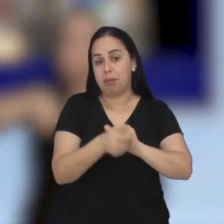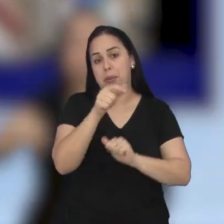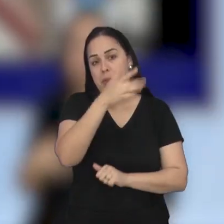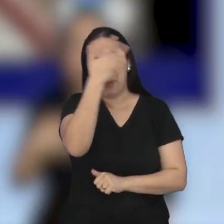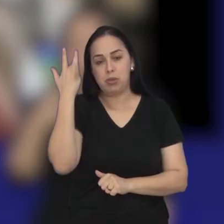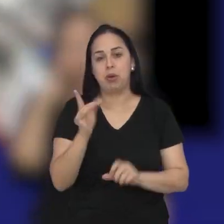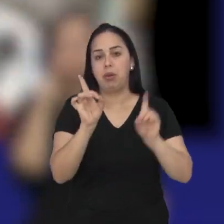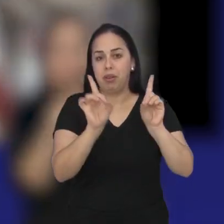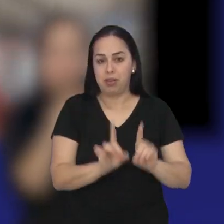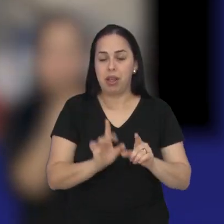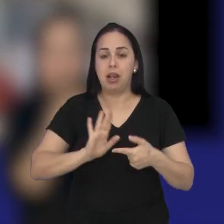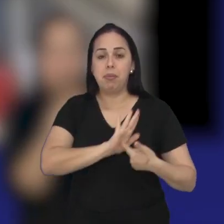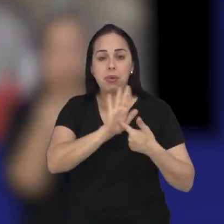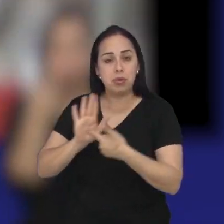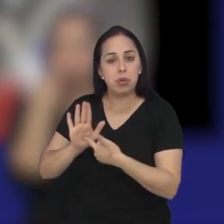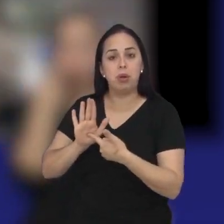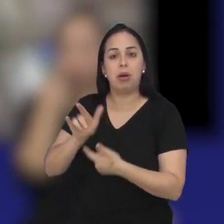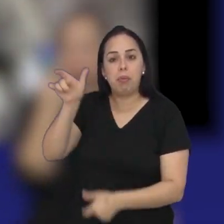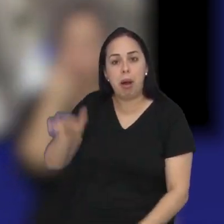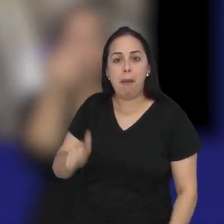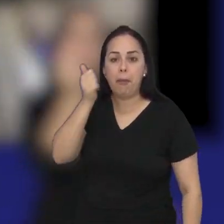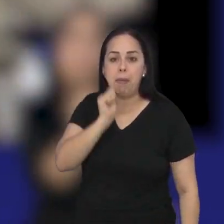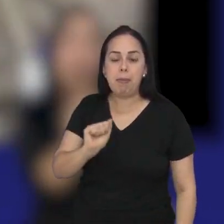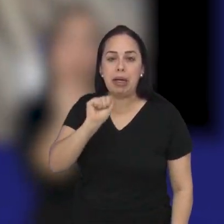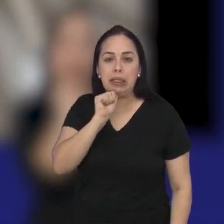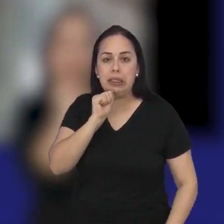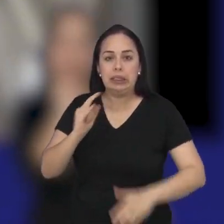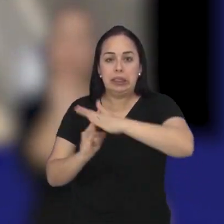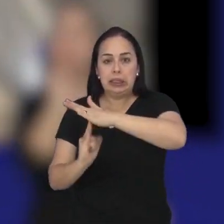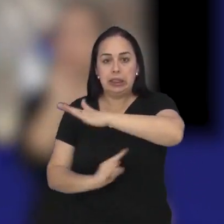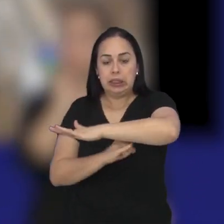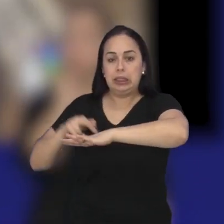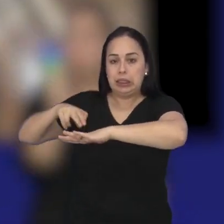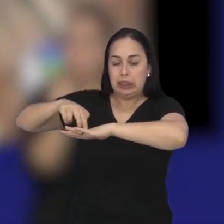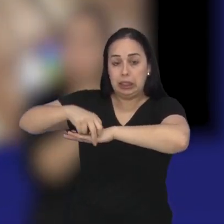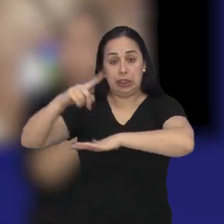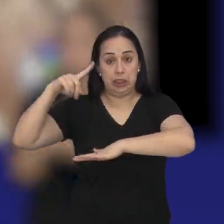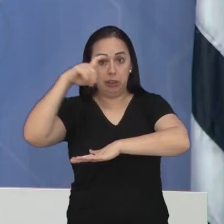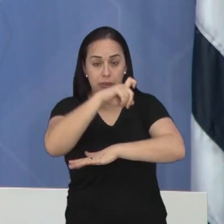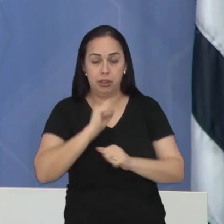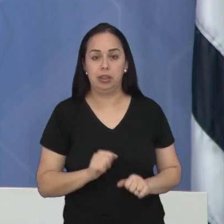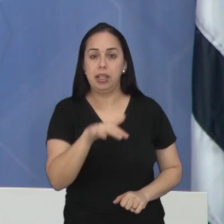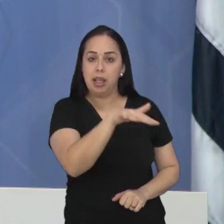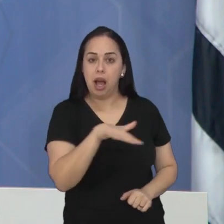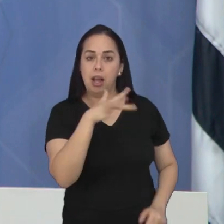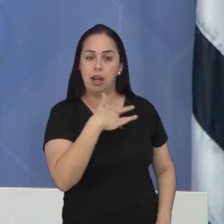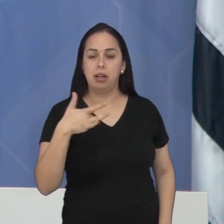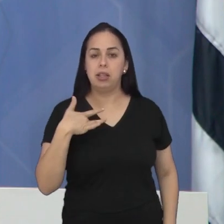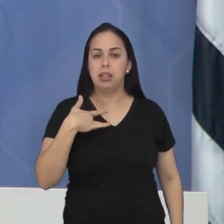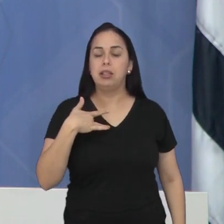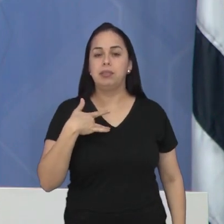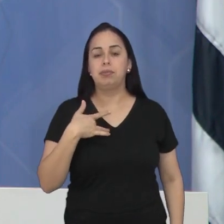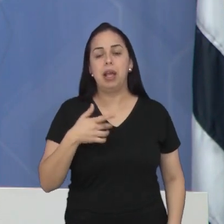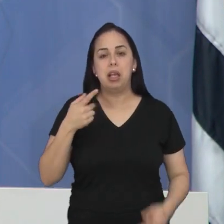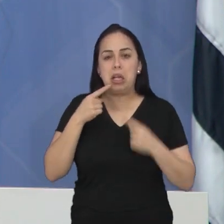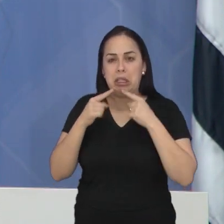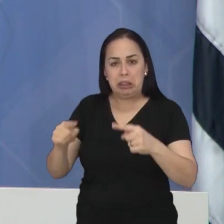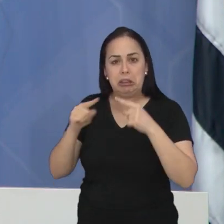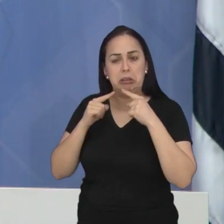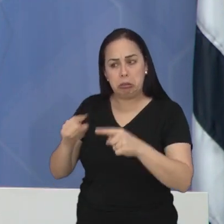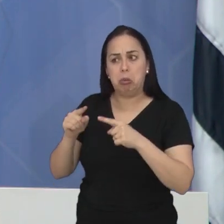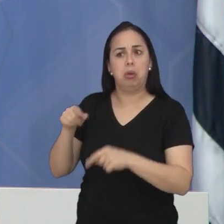um vídeo, ele mostrou as dificuldades de uma mãe que precisava atravessar um viaduto com o filho. Já na área da saúde, Petiti fez